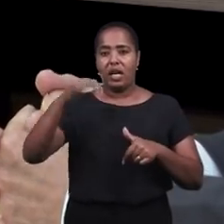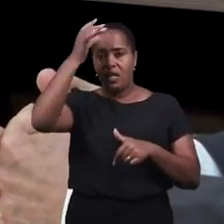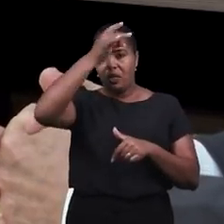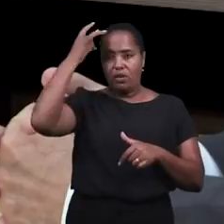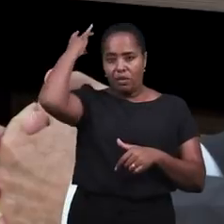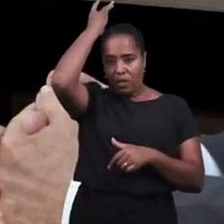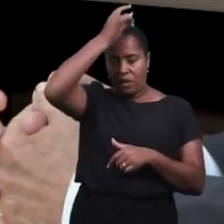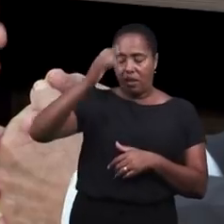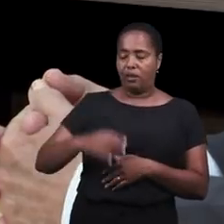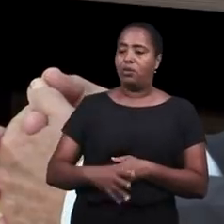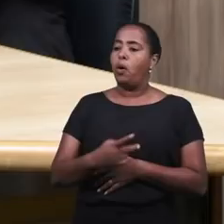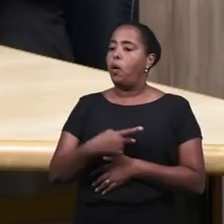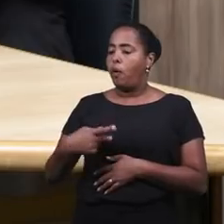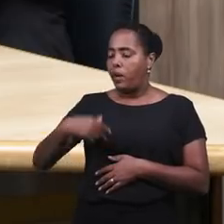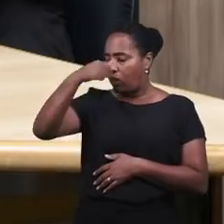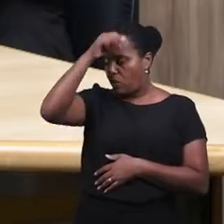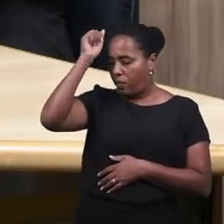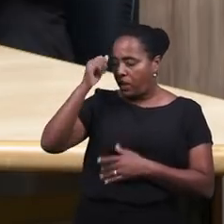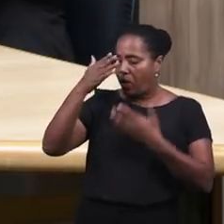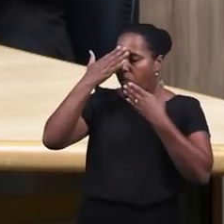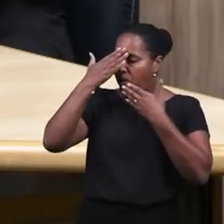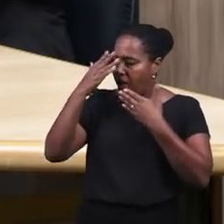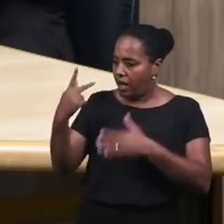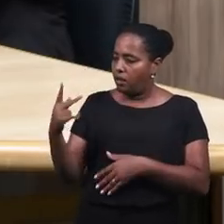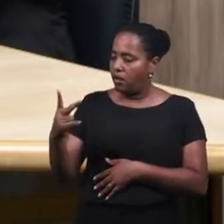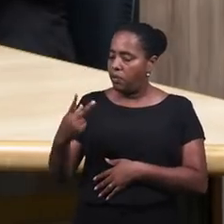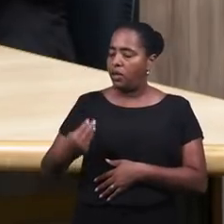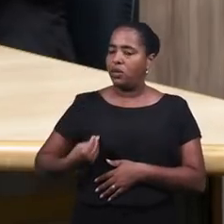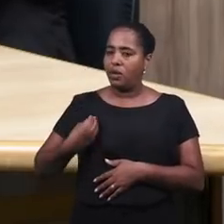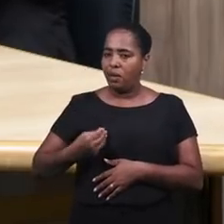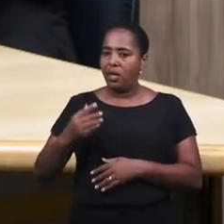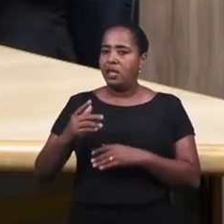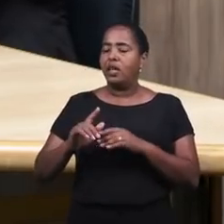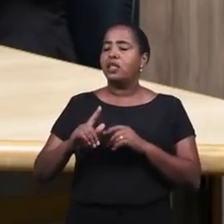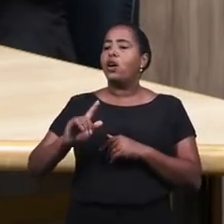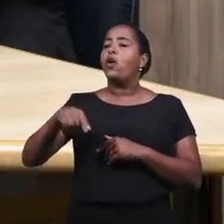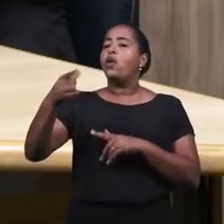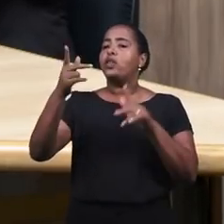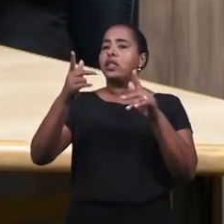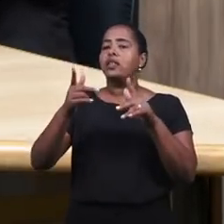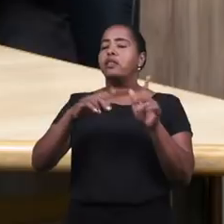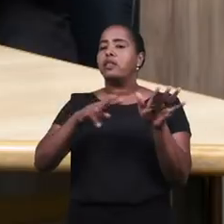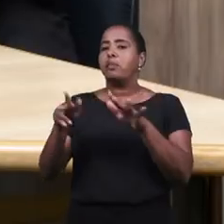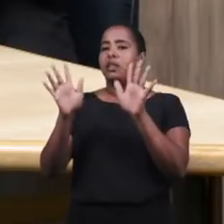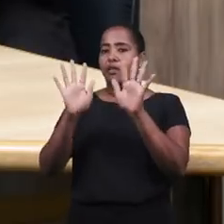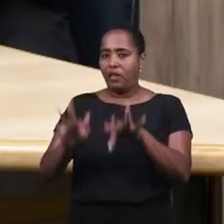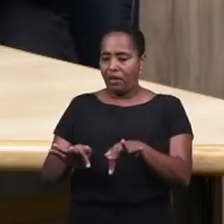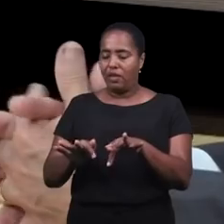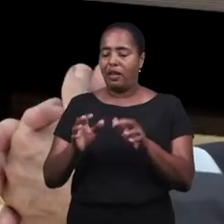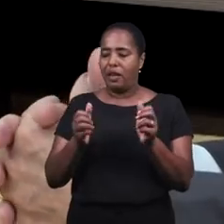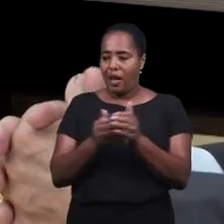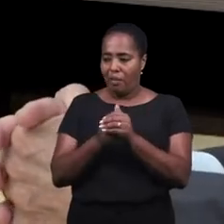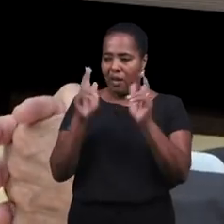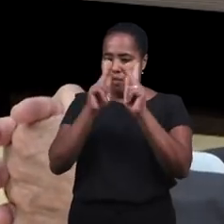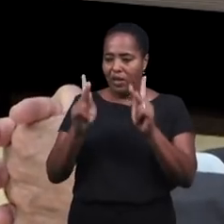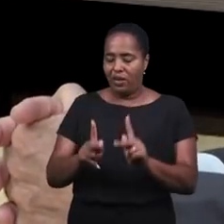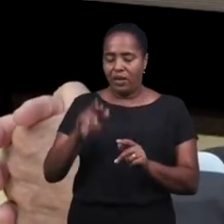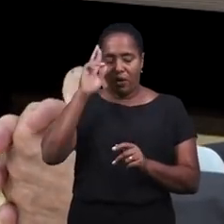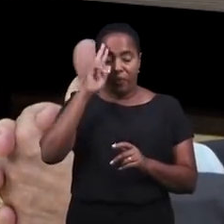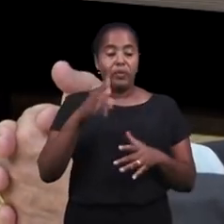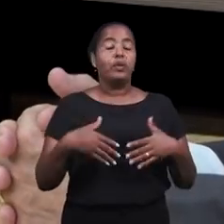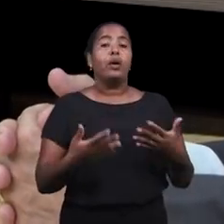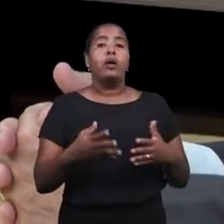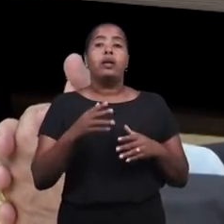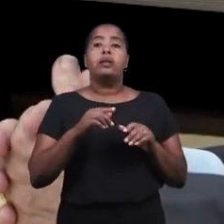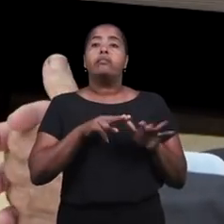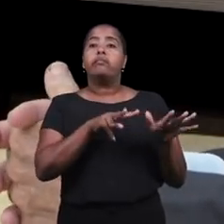do Espírito Santo. Pastor Amadeu, obrigado pela sua presença. Próxima semana, Amém. Então, a gente conclui esse tema. Amém. Pai do Senhor. Muito bem. Então, na